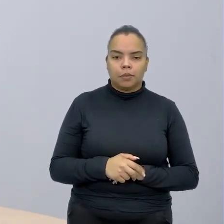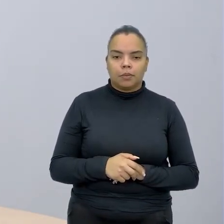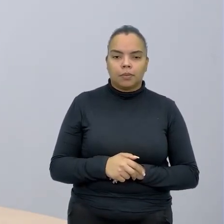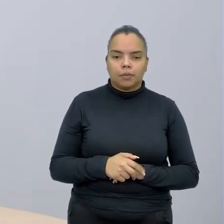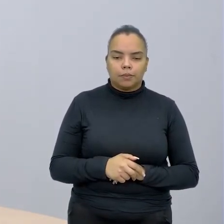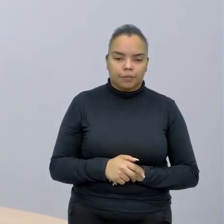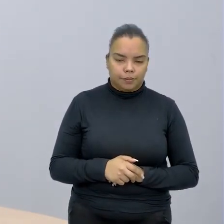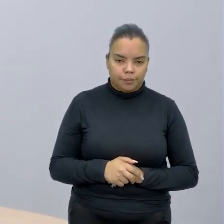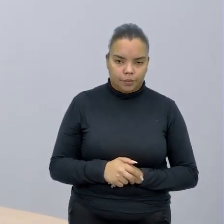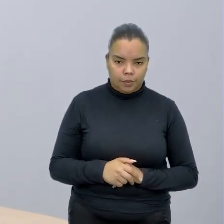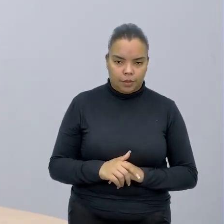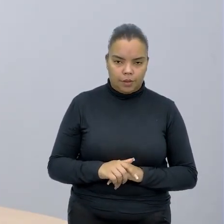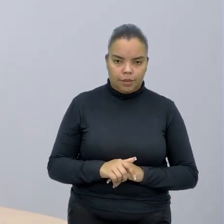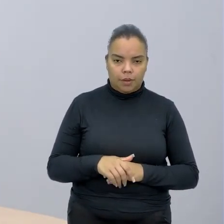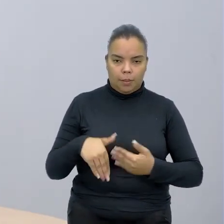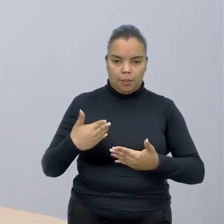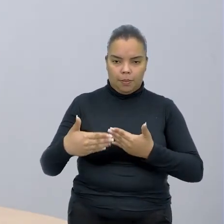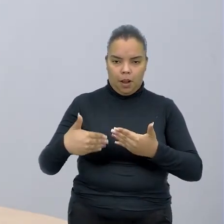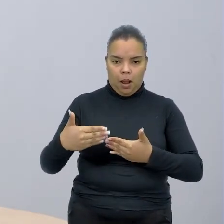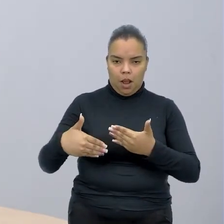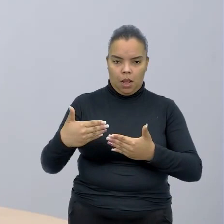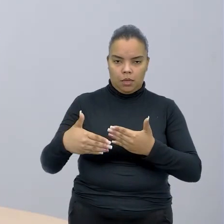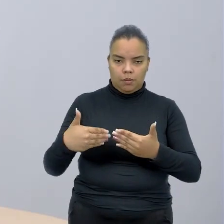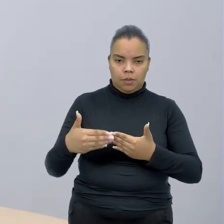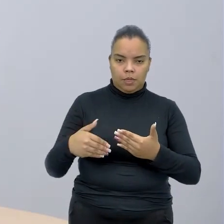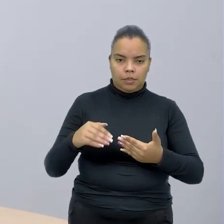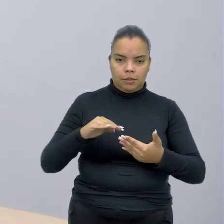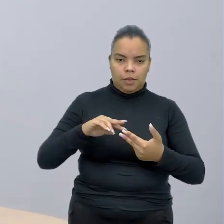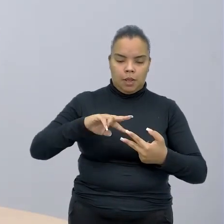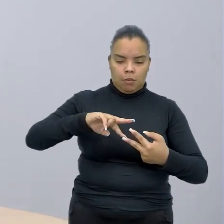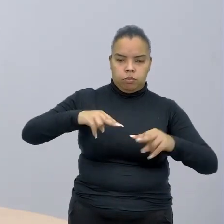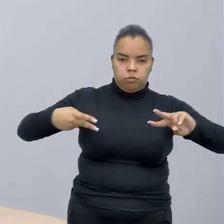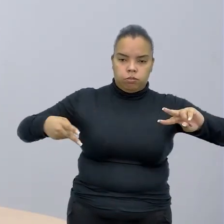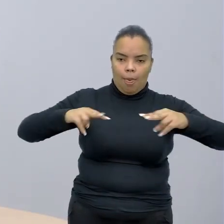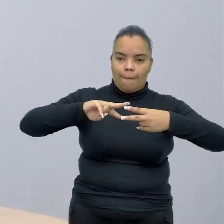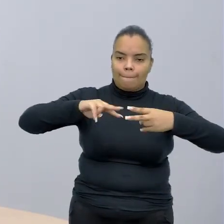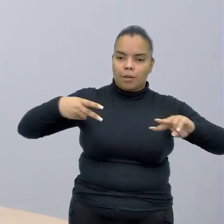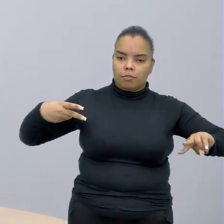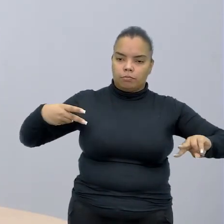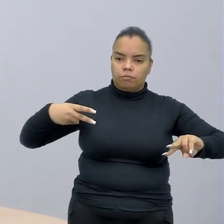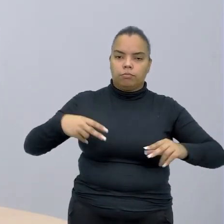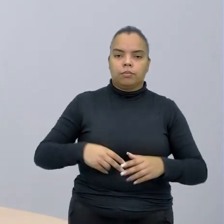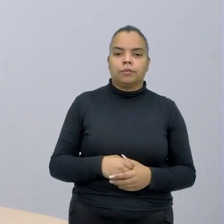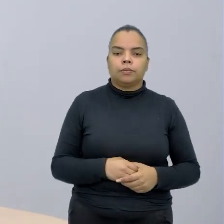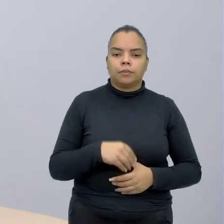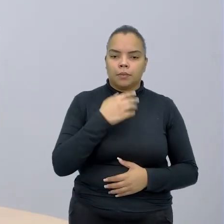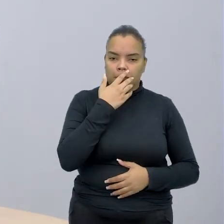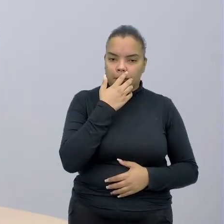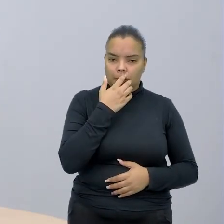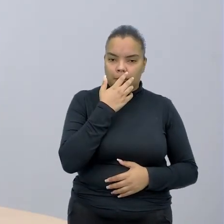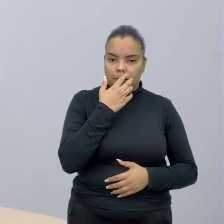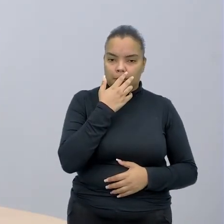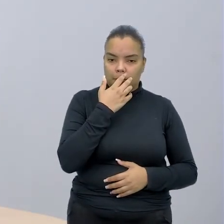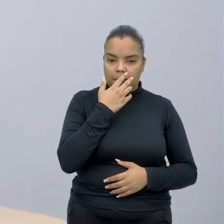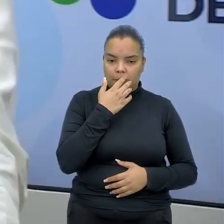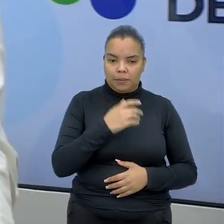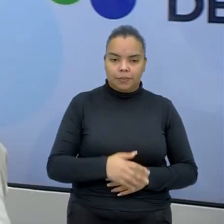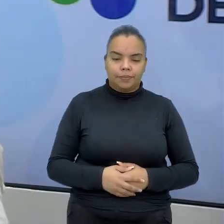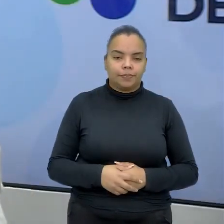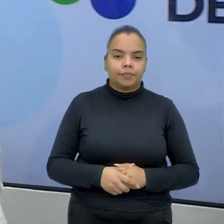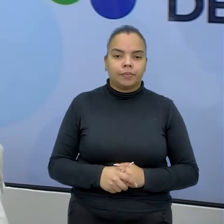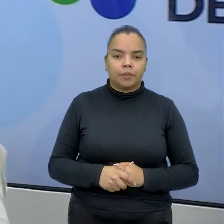com eles num processo para danificar o DNA. Concorda, Marcelo? Agora é a sua vez.